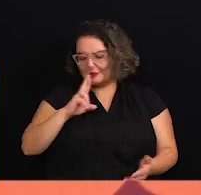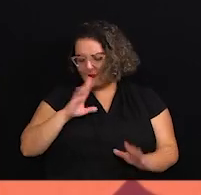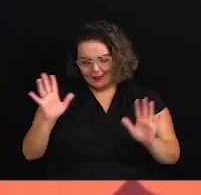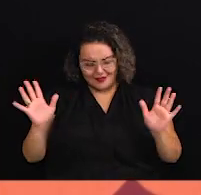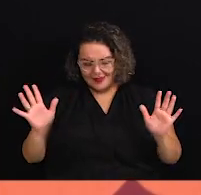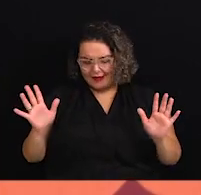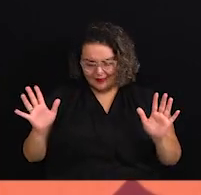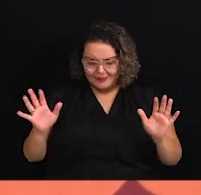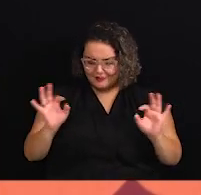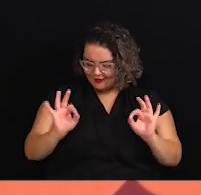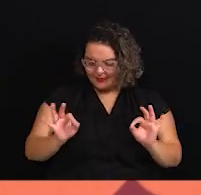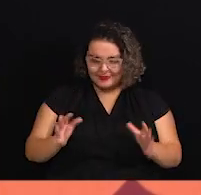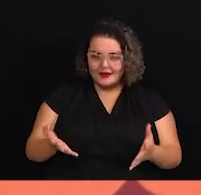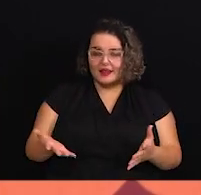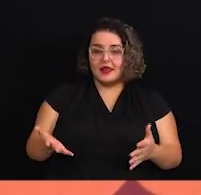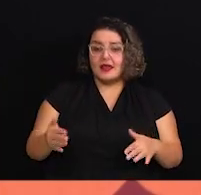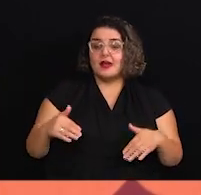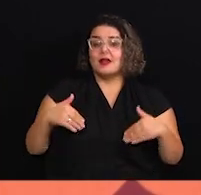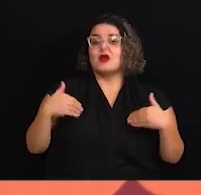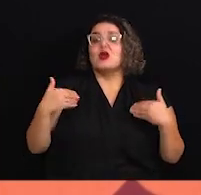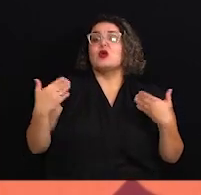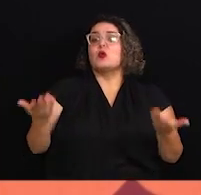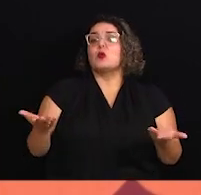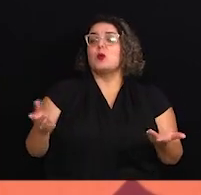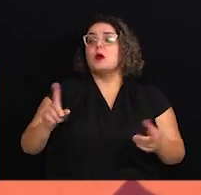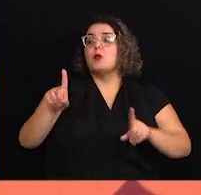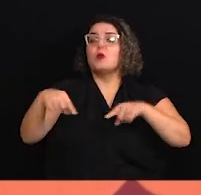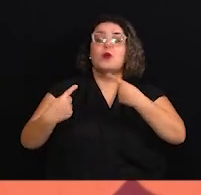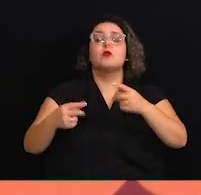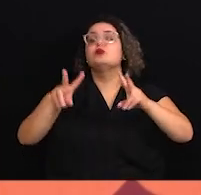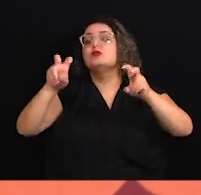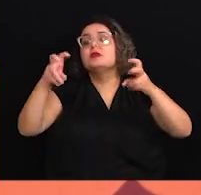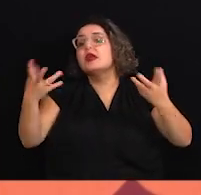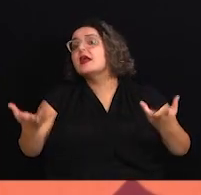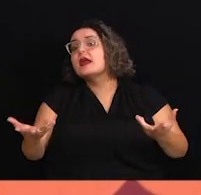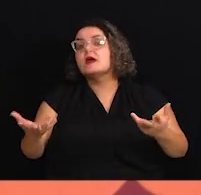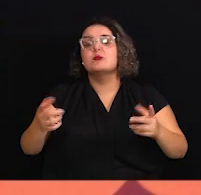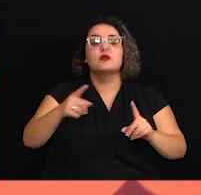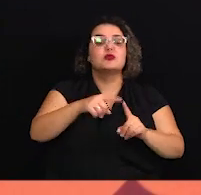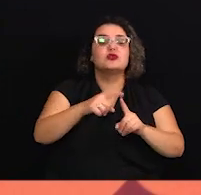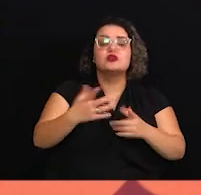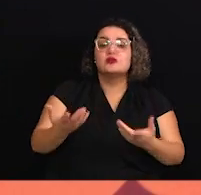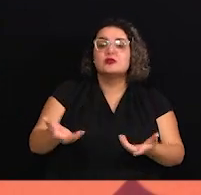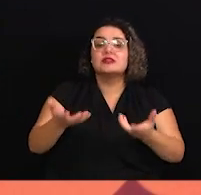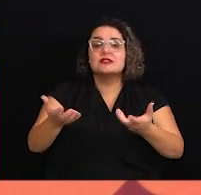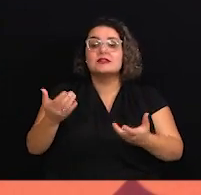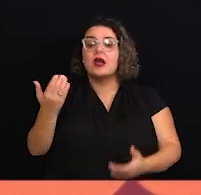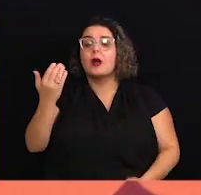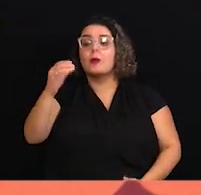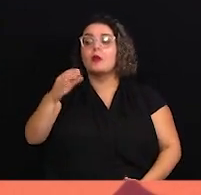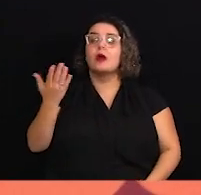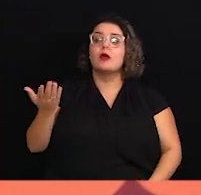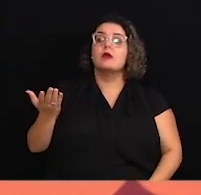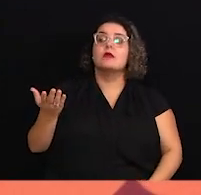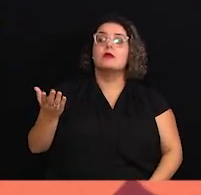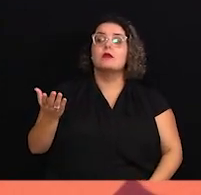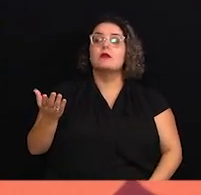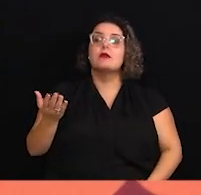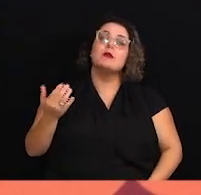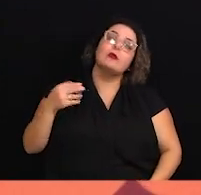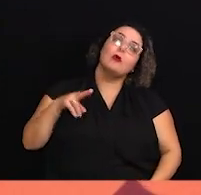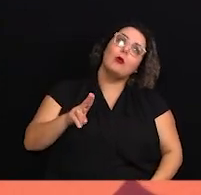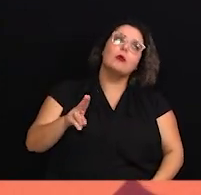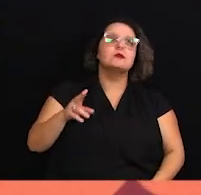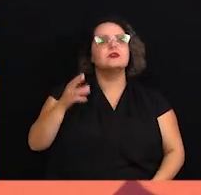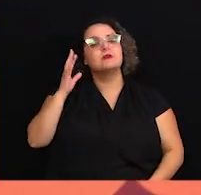E por acaso, né? Qual seria o próximo gênero, tema que você pretende lançar aí, ou que já tá ali na